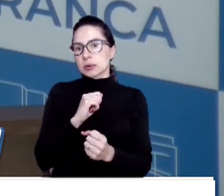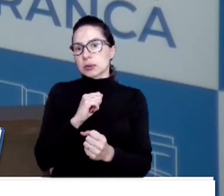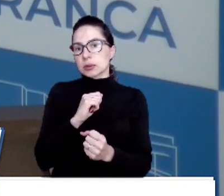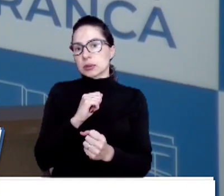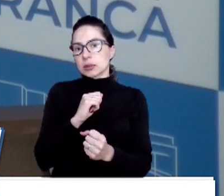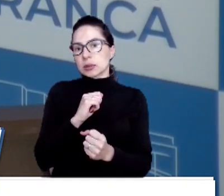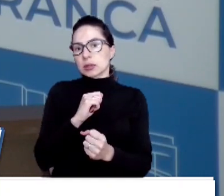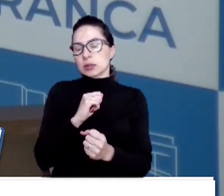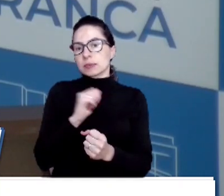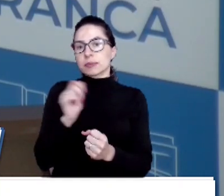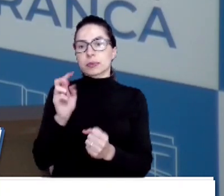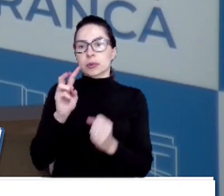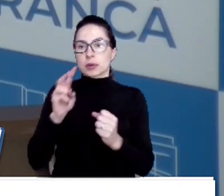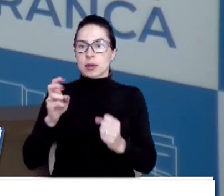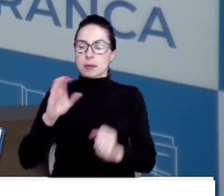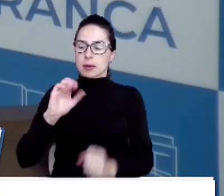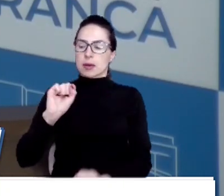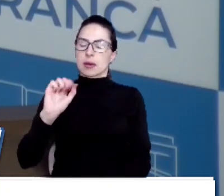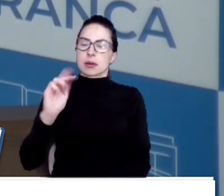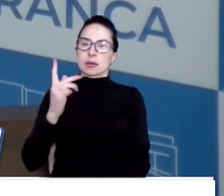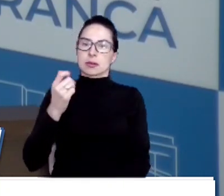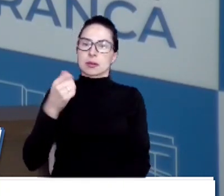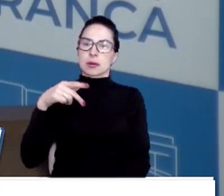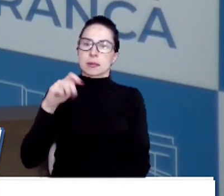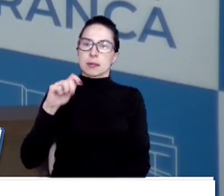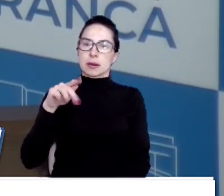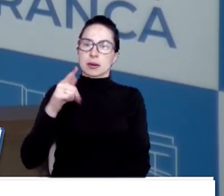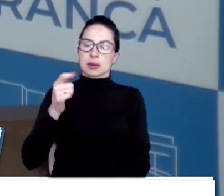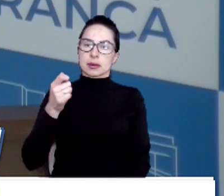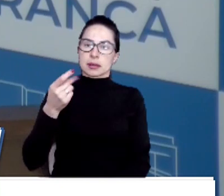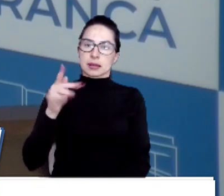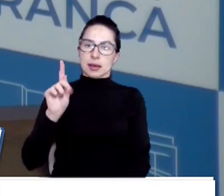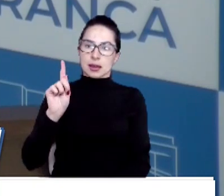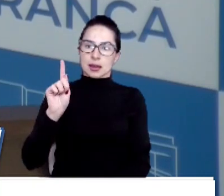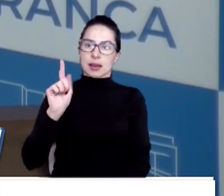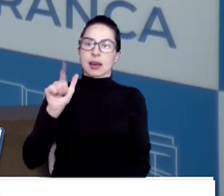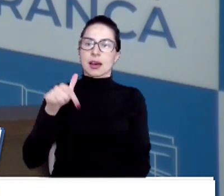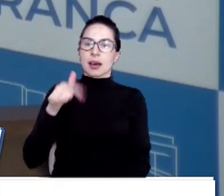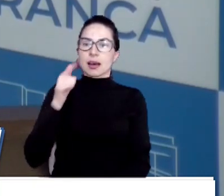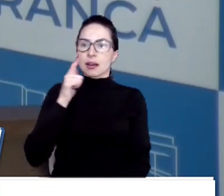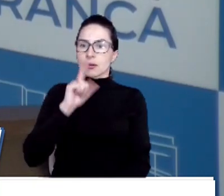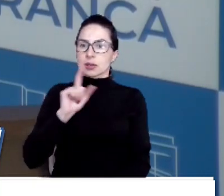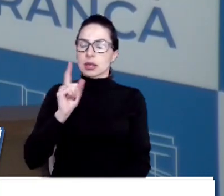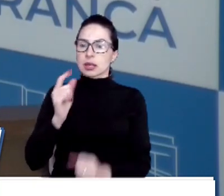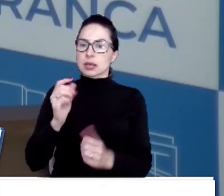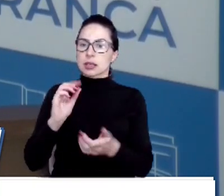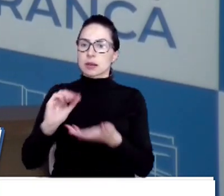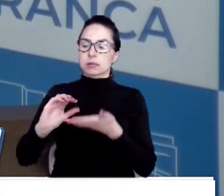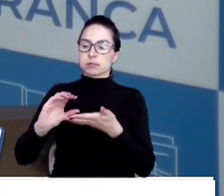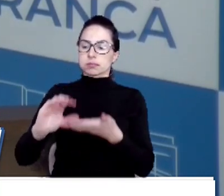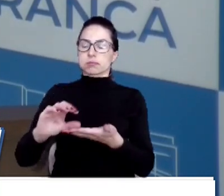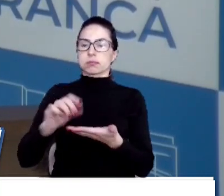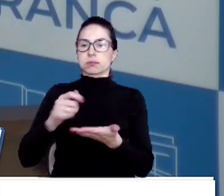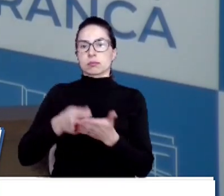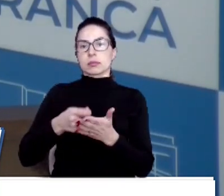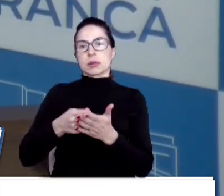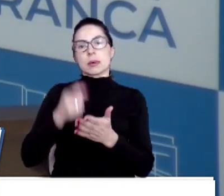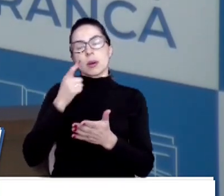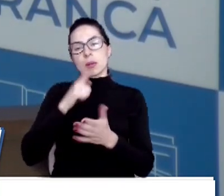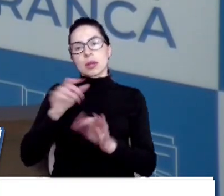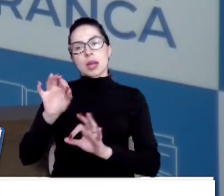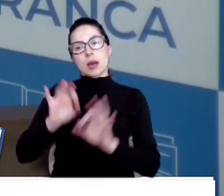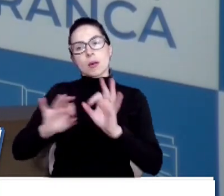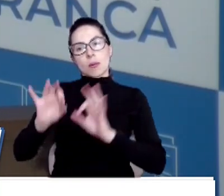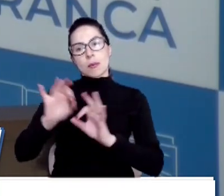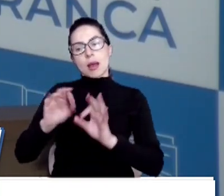questão do champanhar melhorar o champanhar nós estamos fazendo emendas impositivas para melhorar a questão